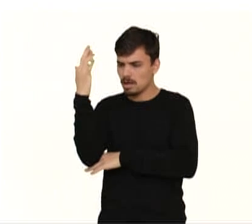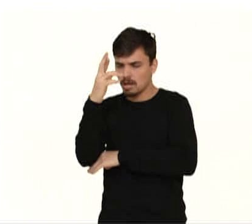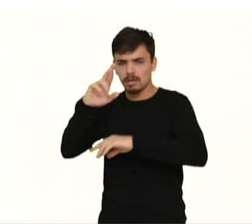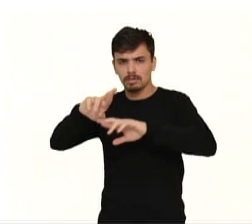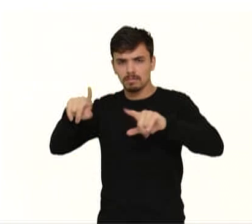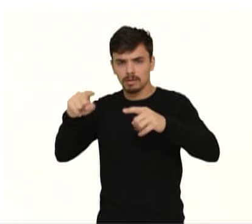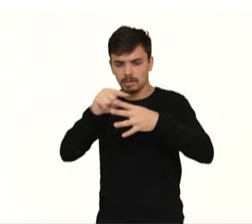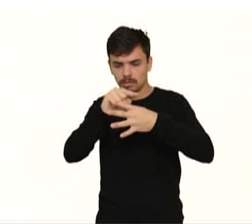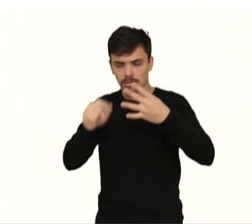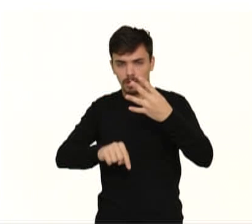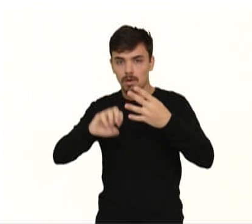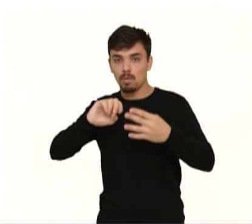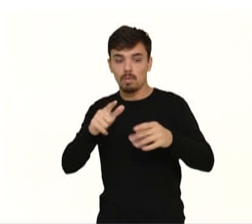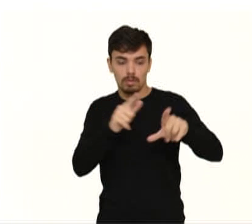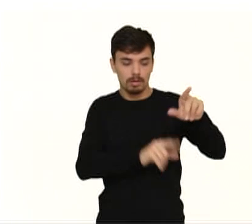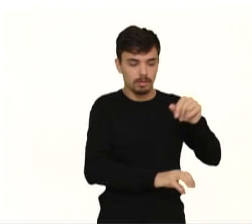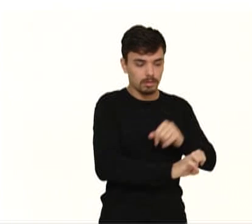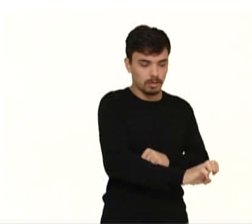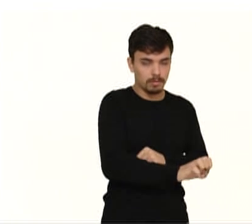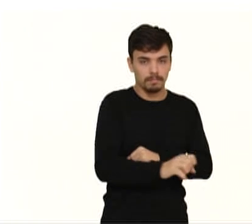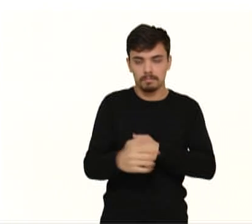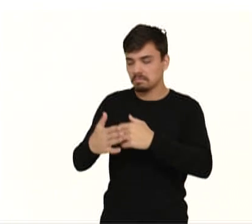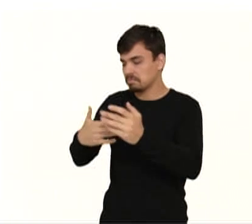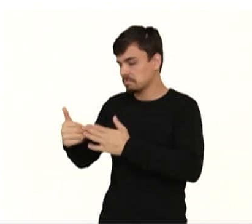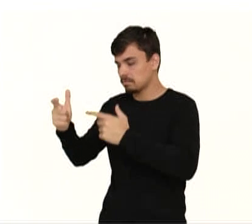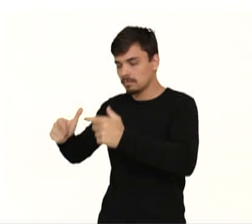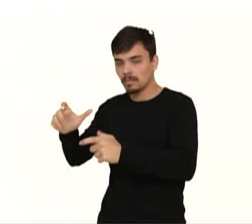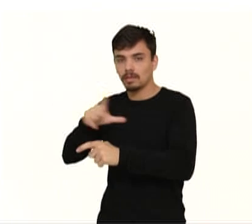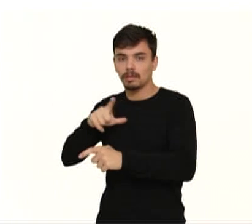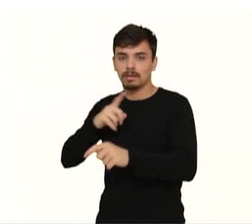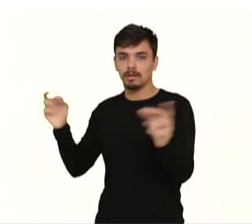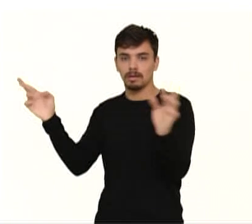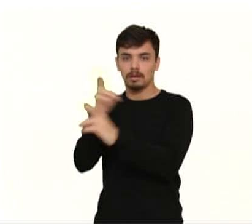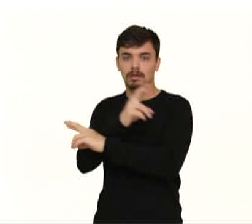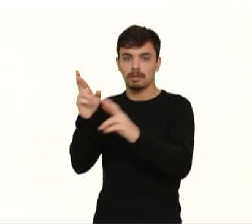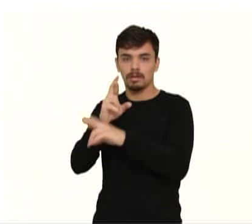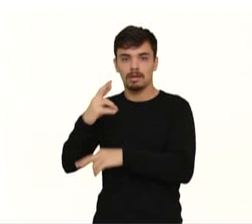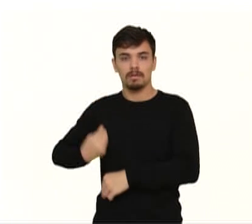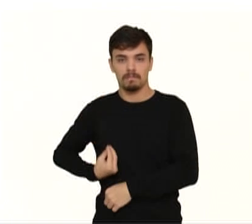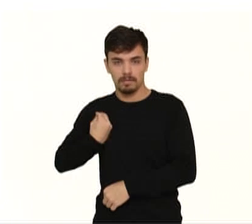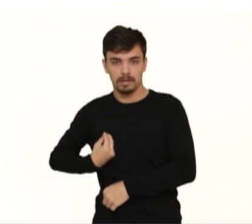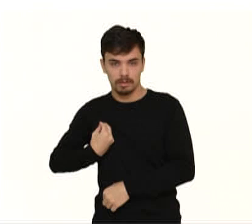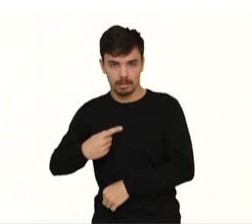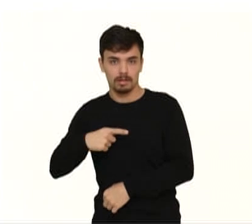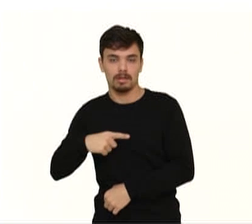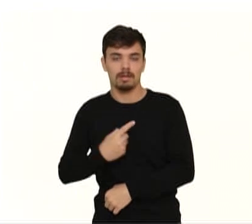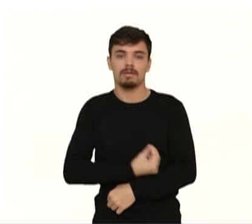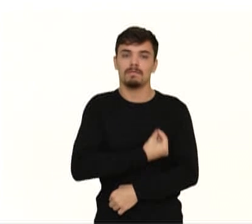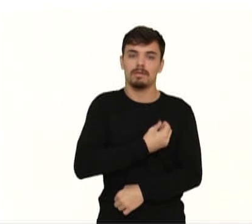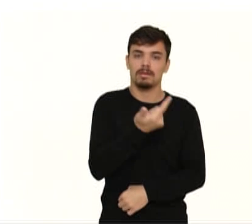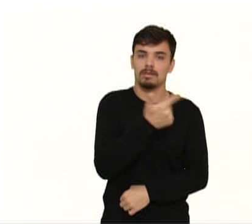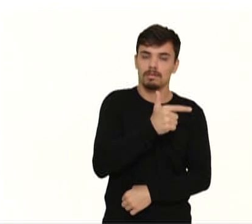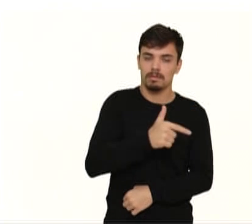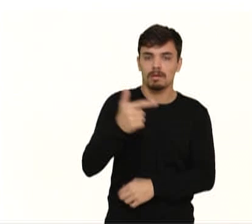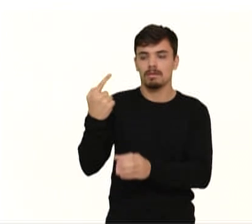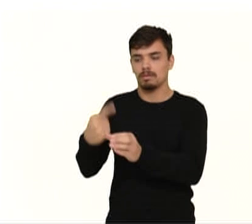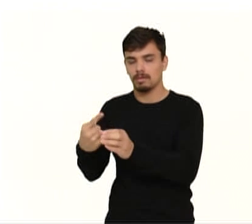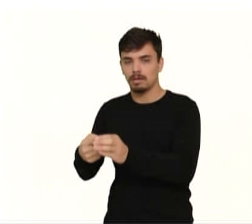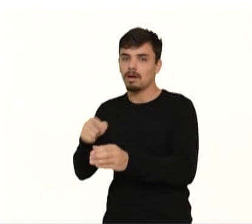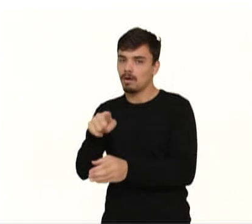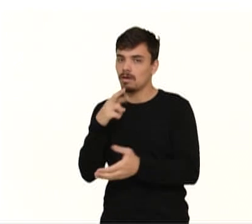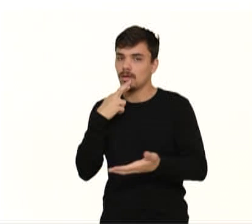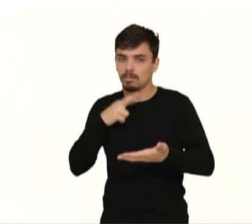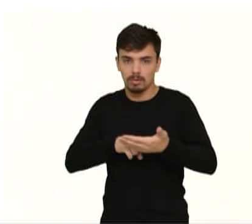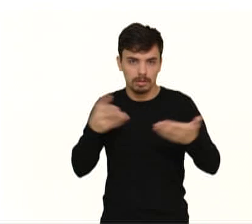ainda letra E, qualquer local em que haja a relação entre fatores bióticos e abióticos, seja ele natural ou urbano. Responda para